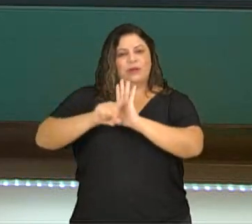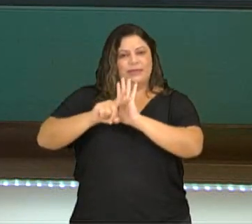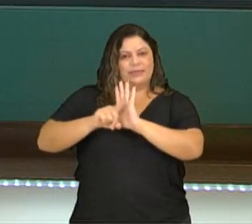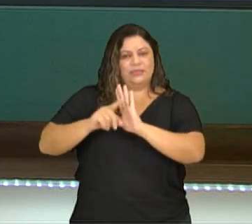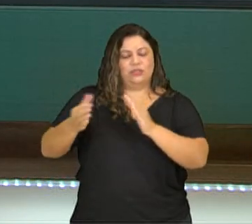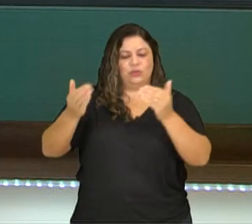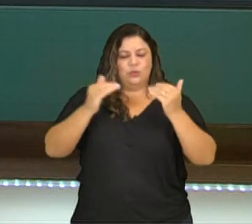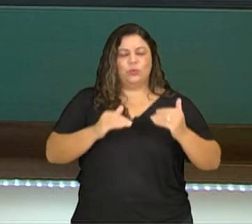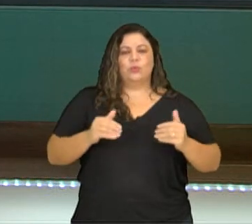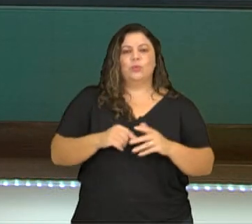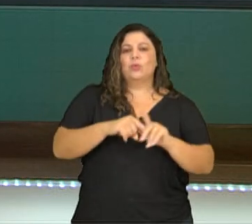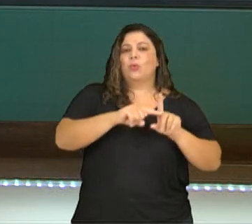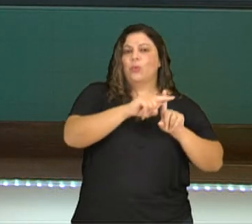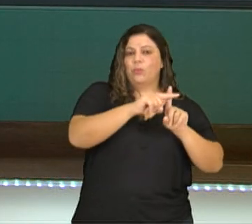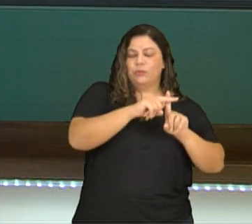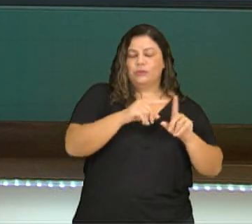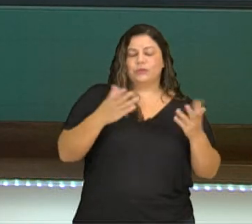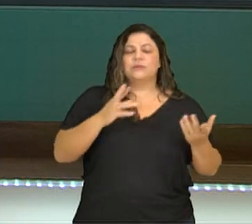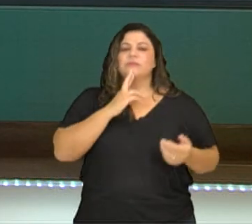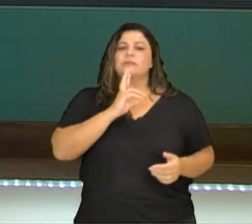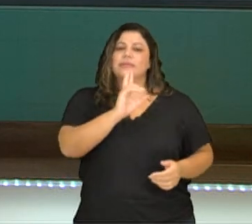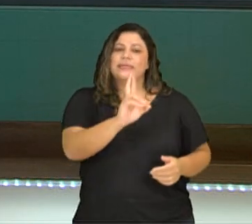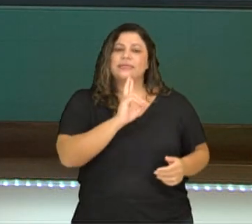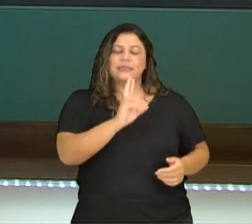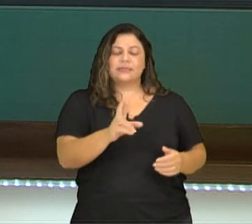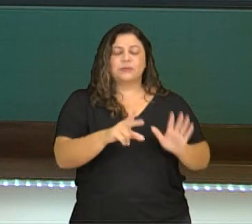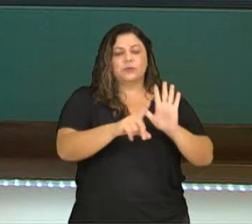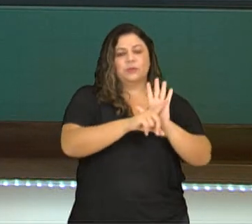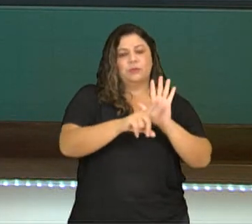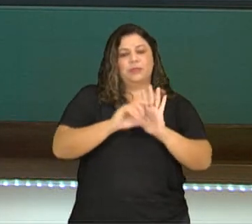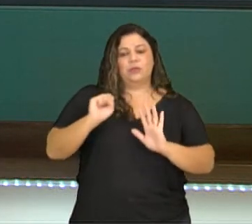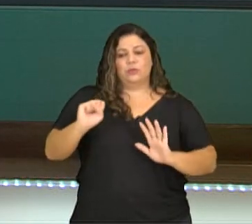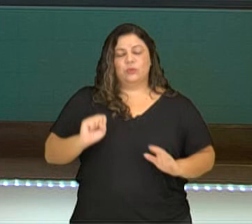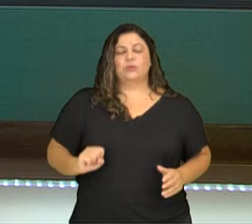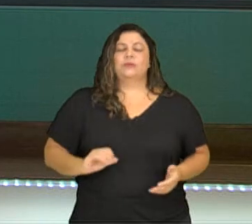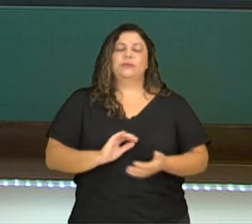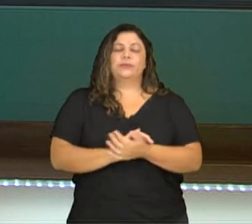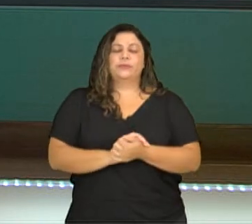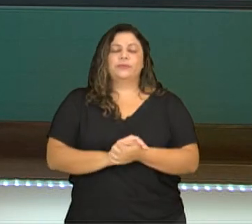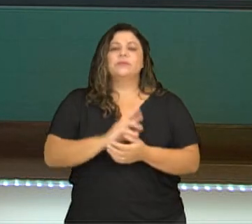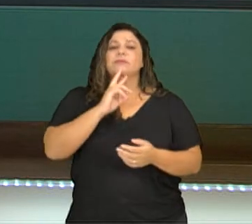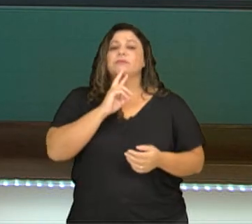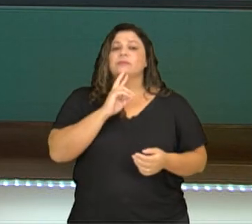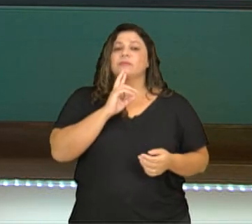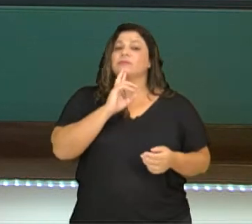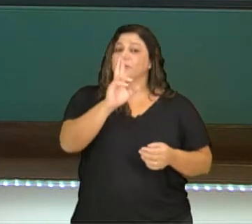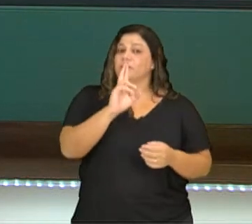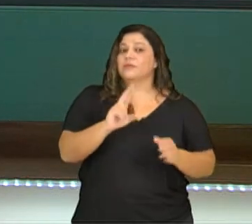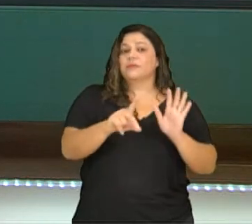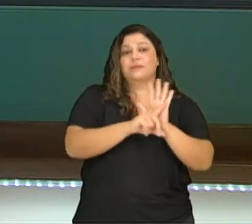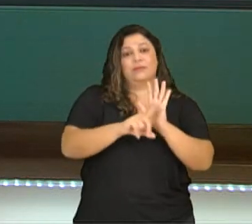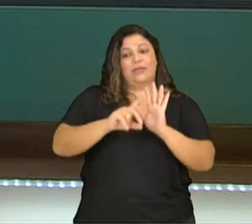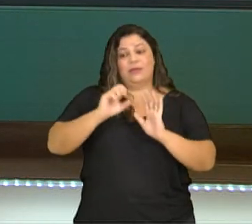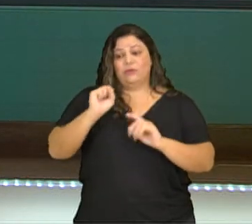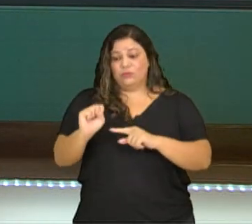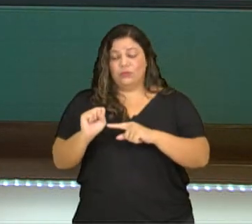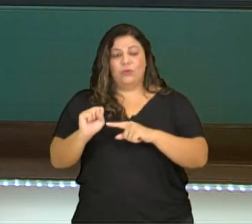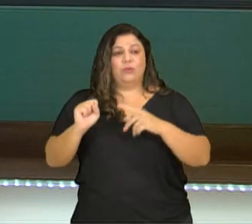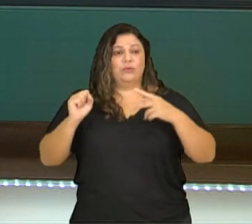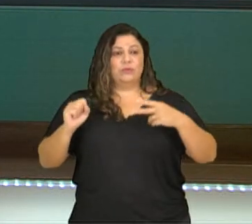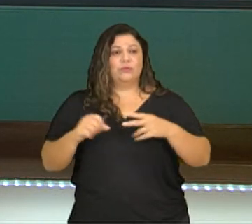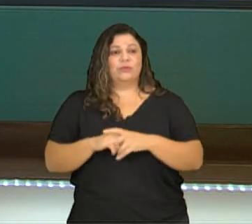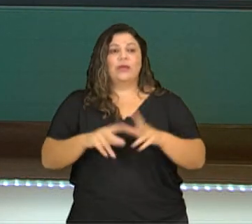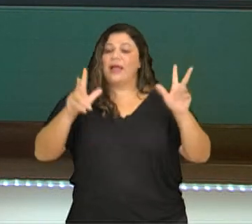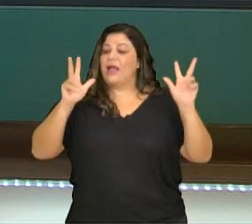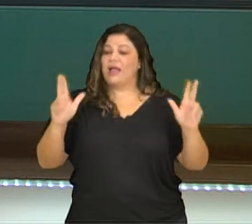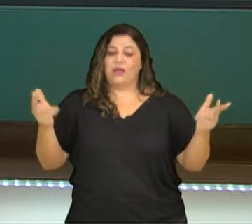valor positivo, o resultado final fica menos 8. Menos 8 é igual a menos 8, né? Deu o